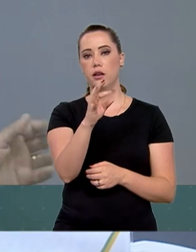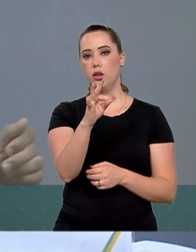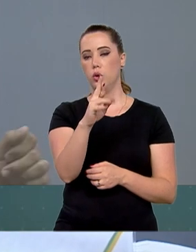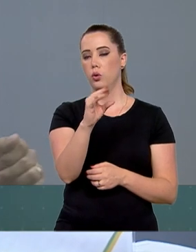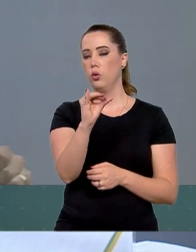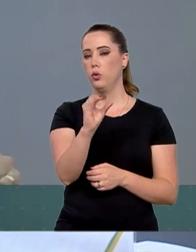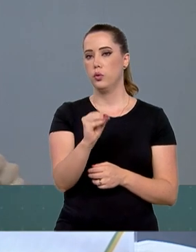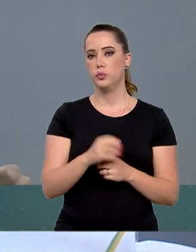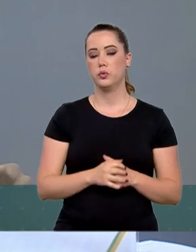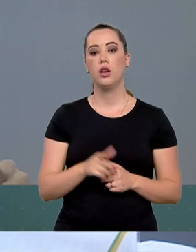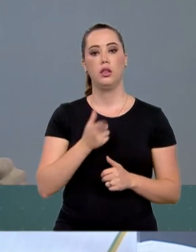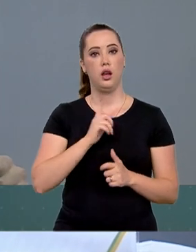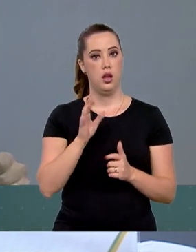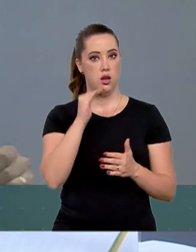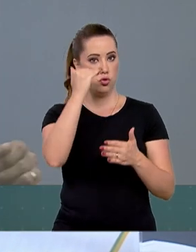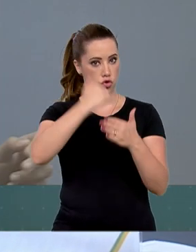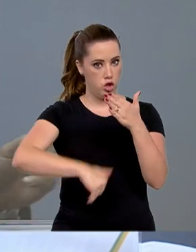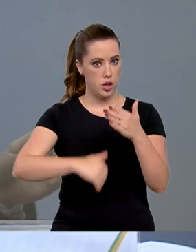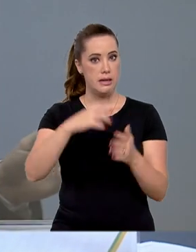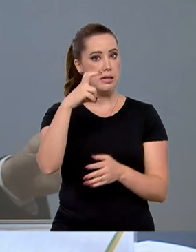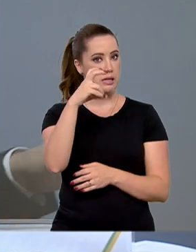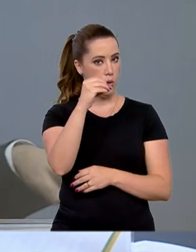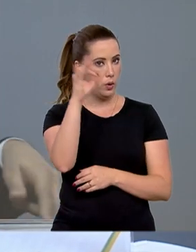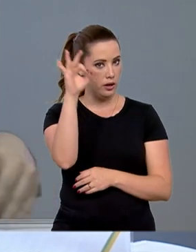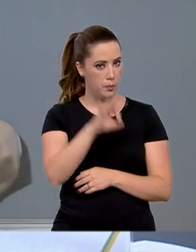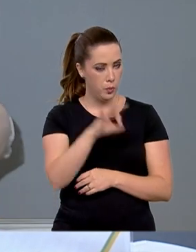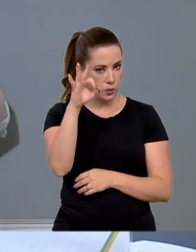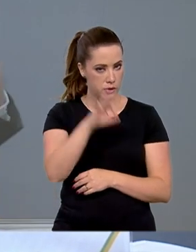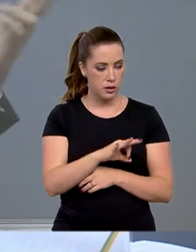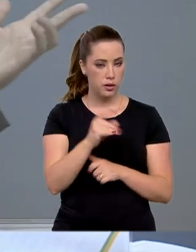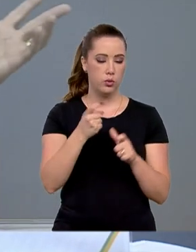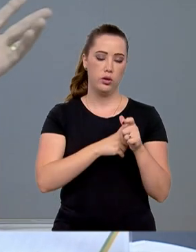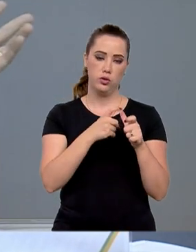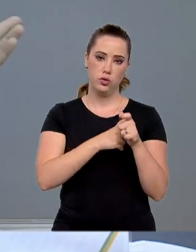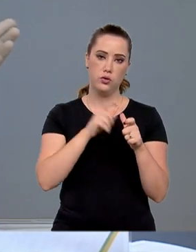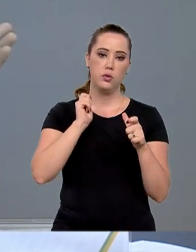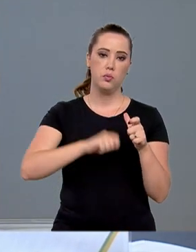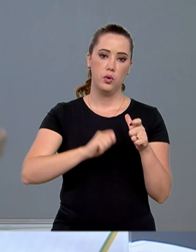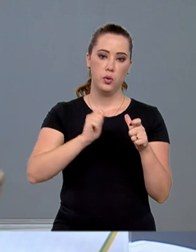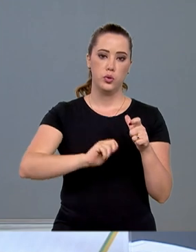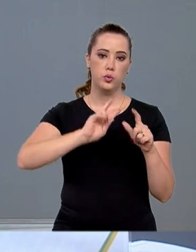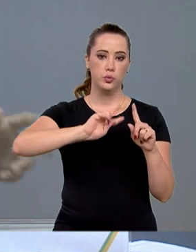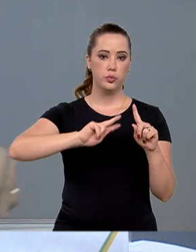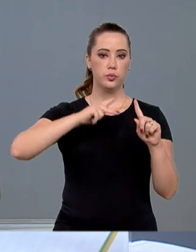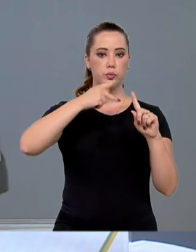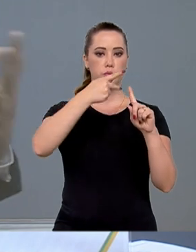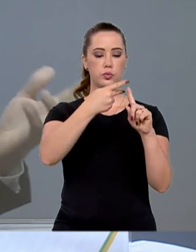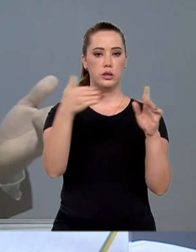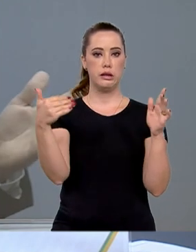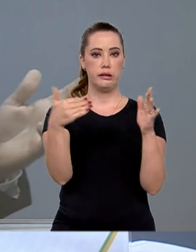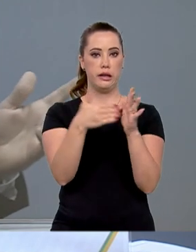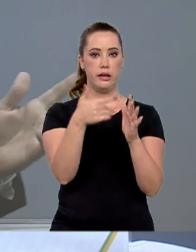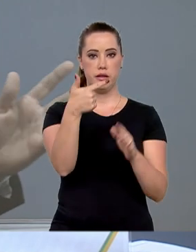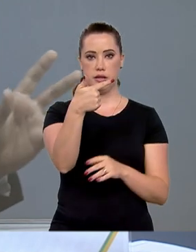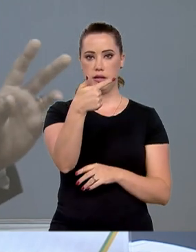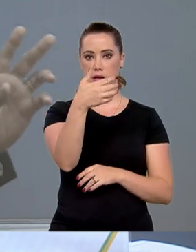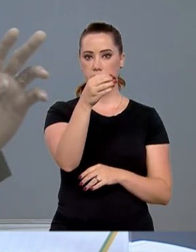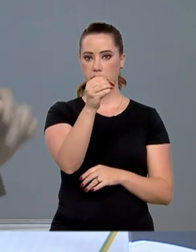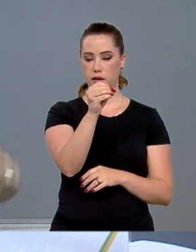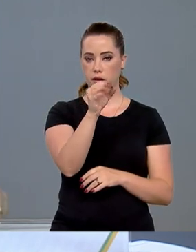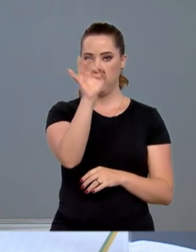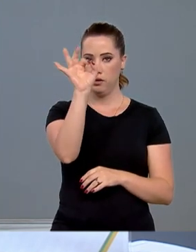sobre o total da dívida, sendo que ele pode aumentar para até 70%